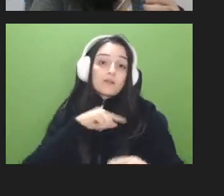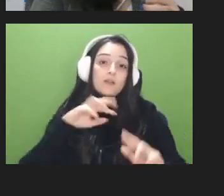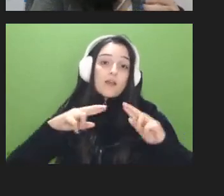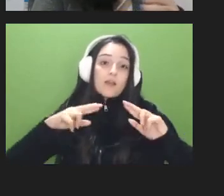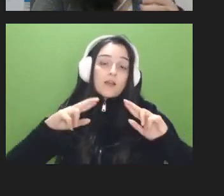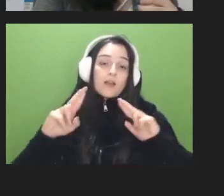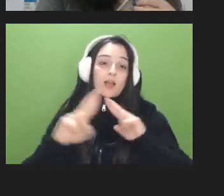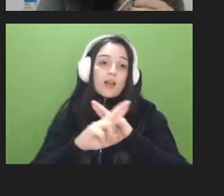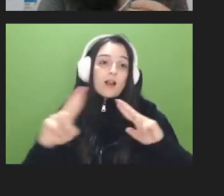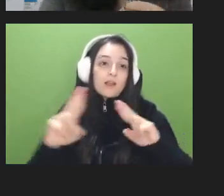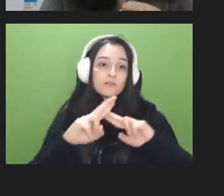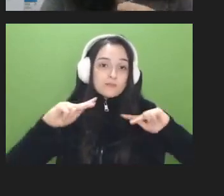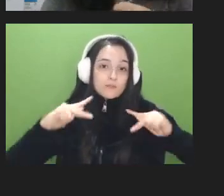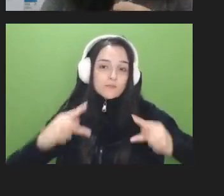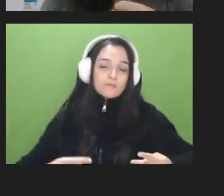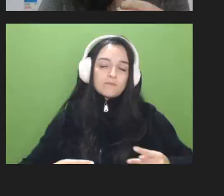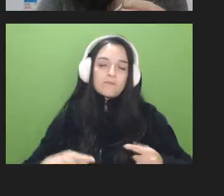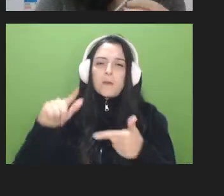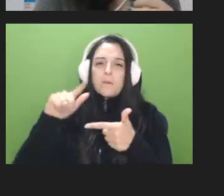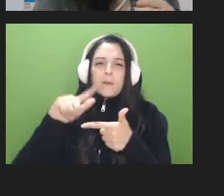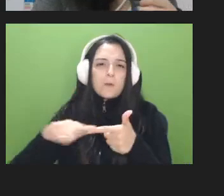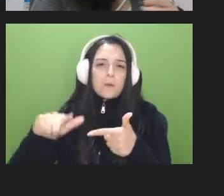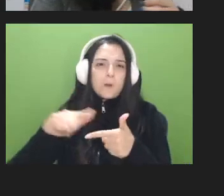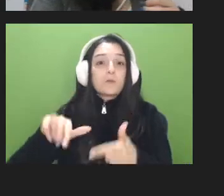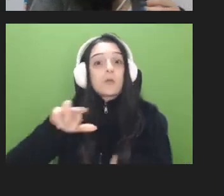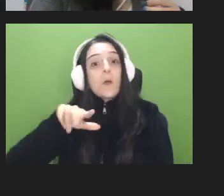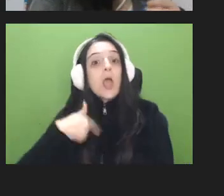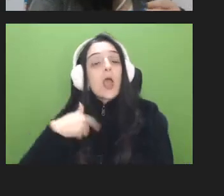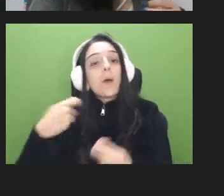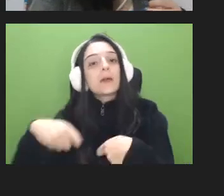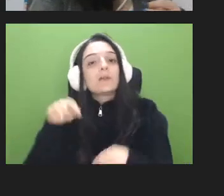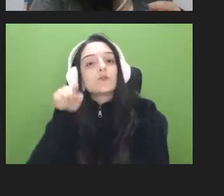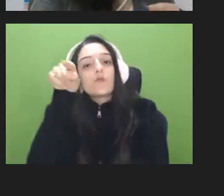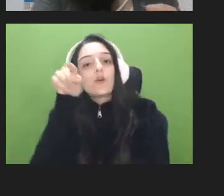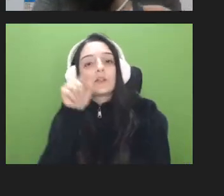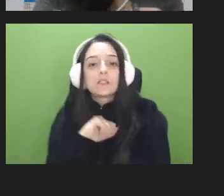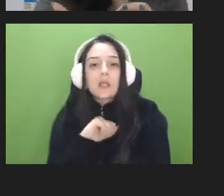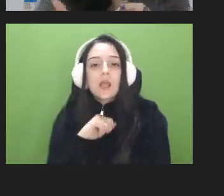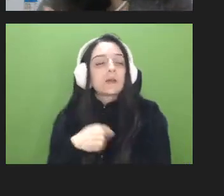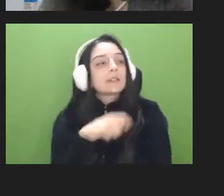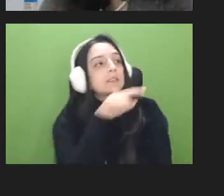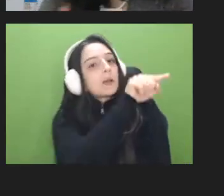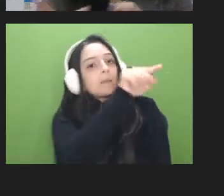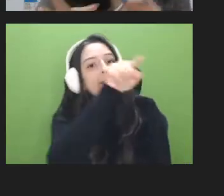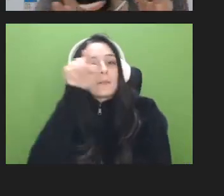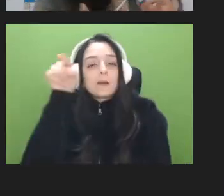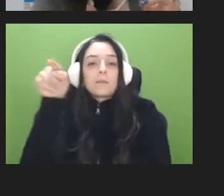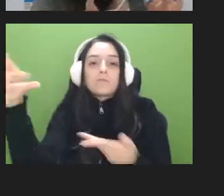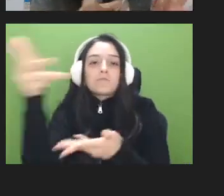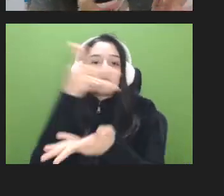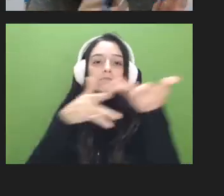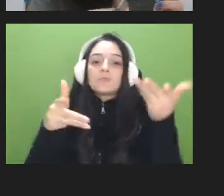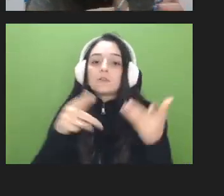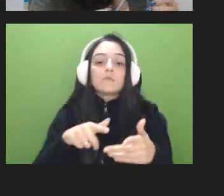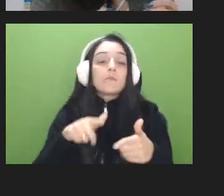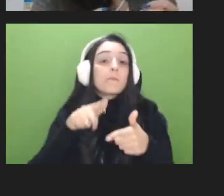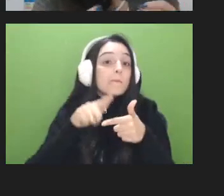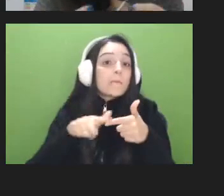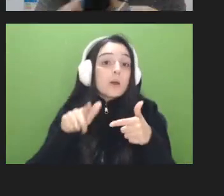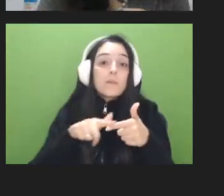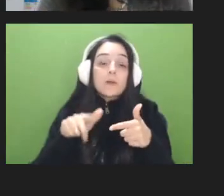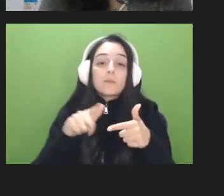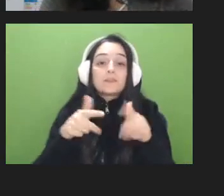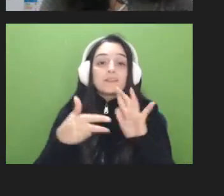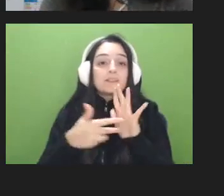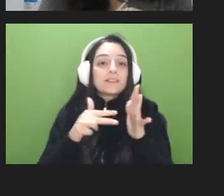é precisar dos outros, né? Mas estar inserido numa sociedade que transforma essa